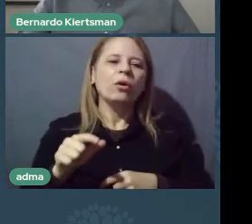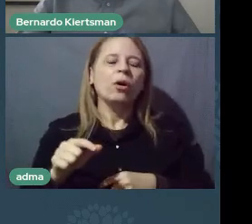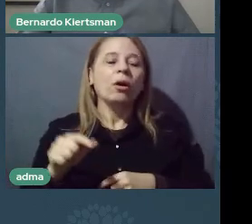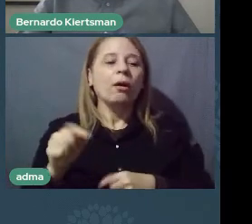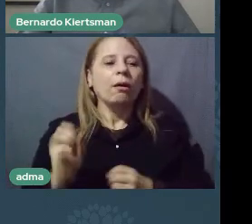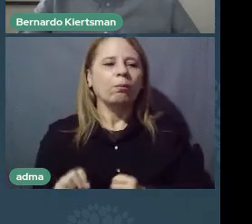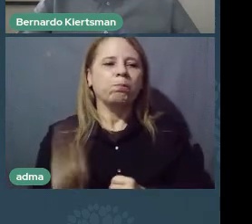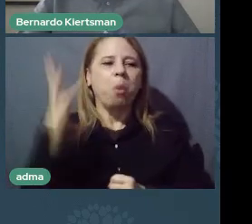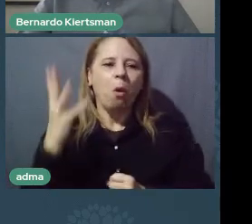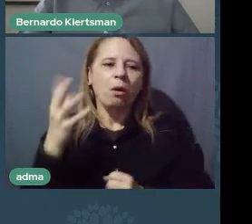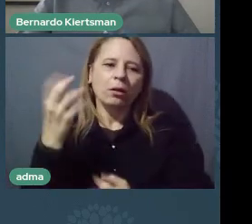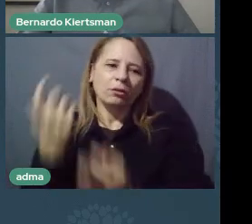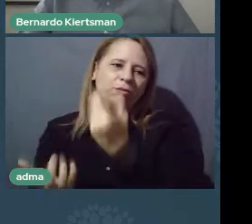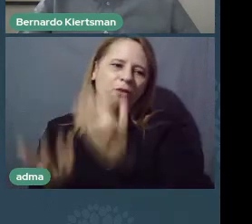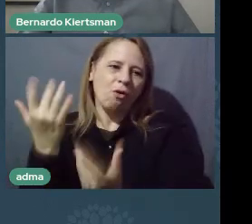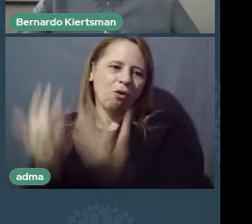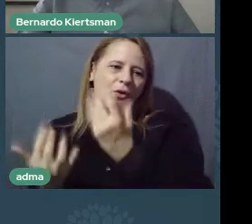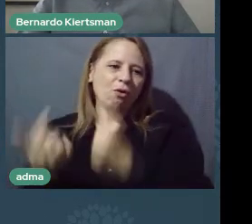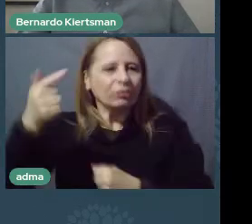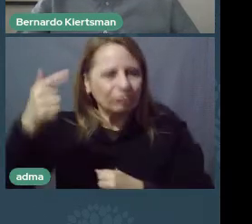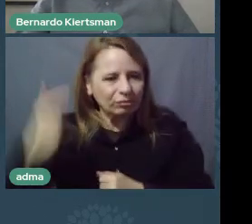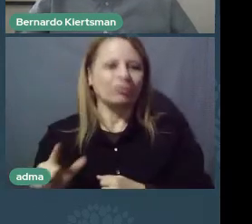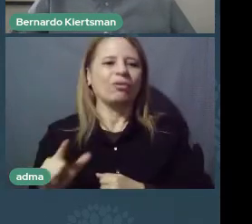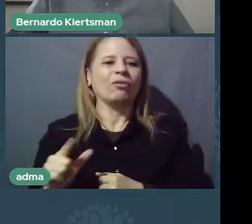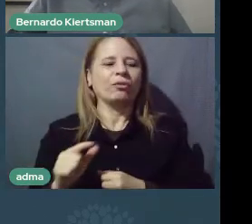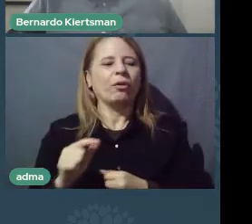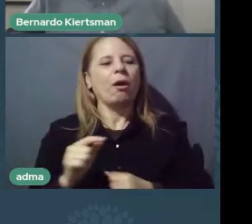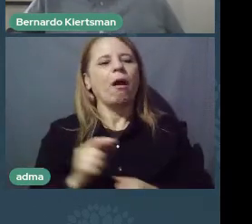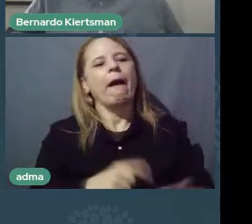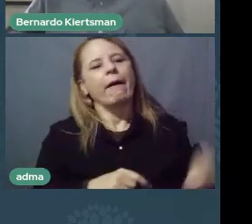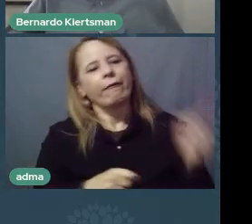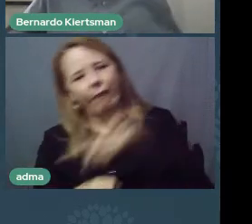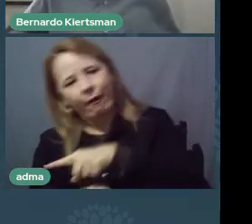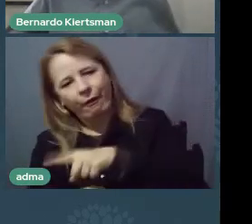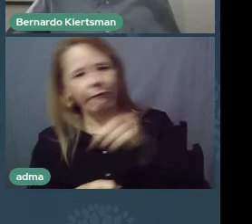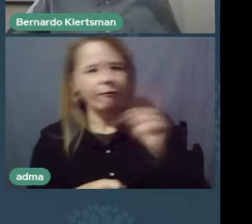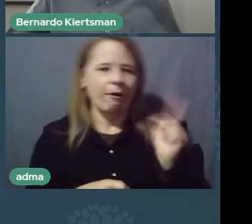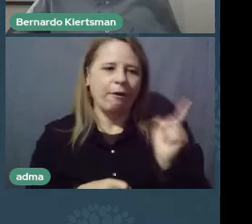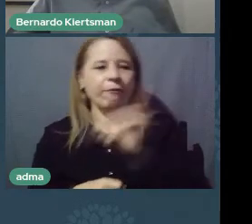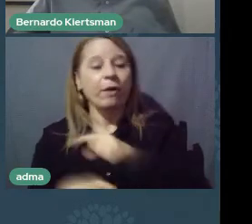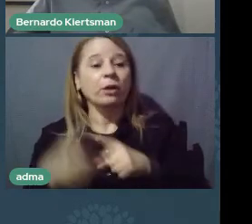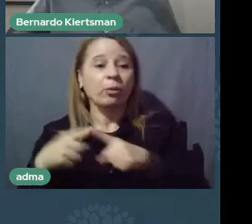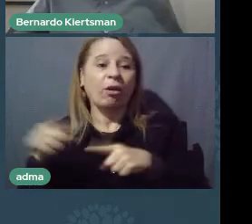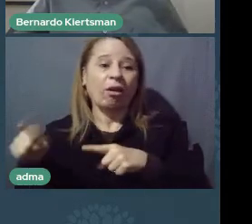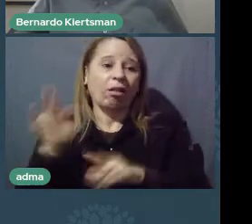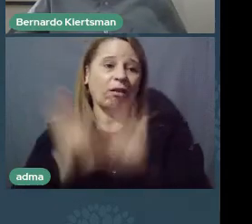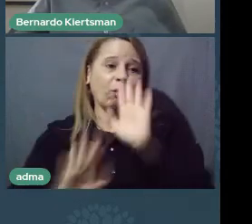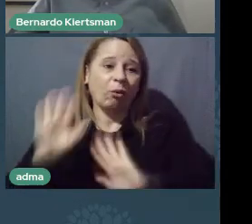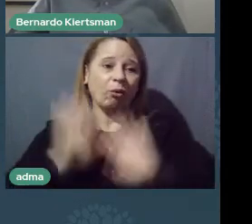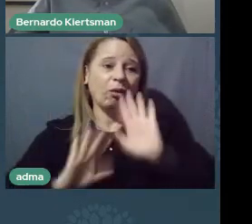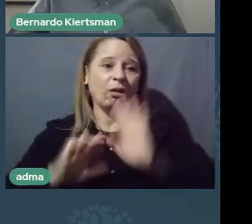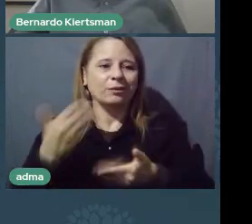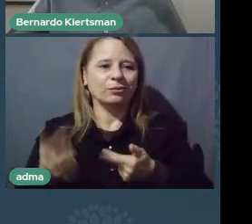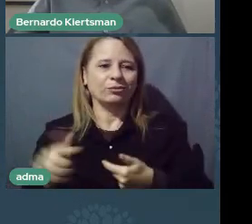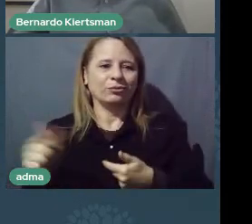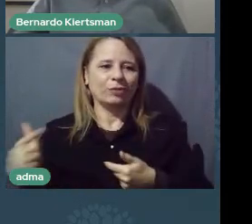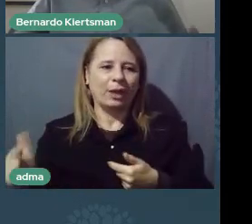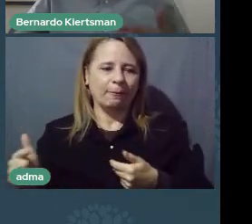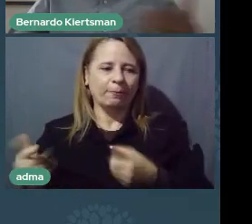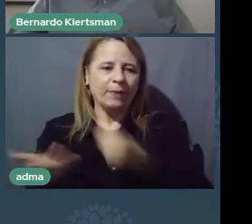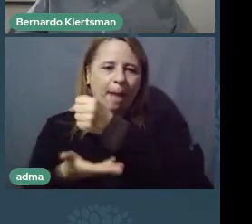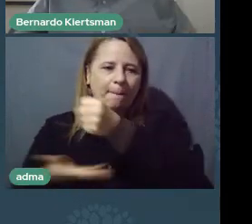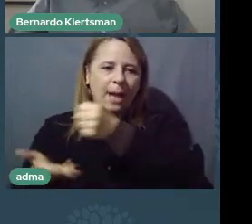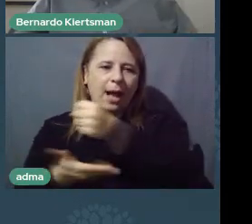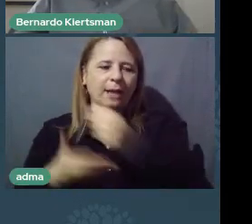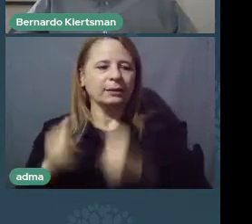vai ter incêndio toda hora e enquanto você não tratar o problema de base.